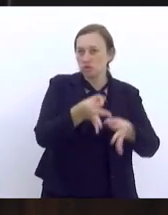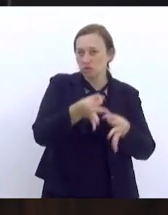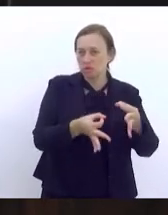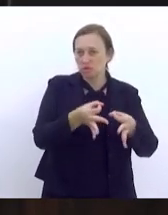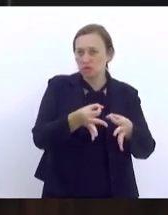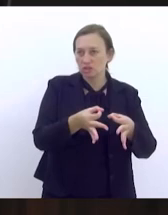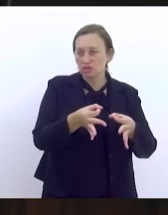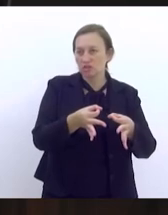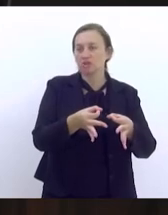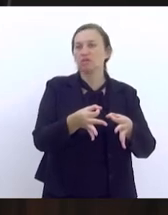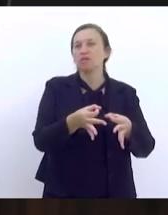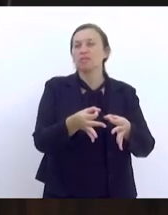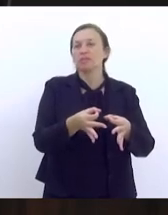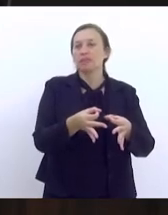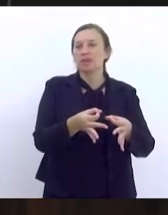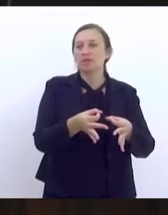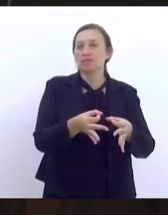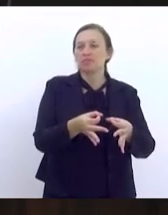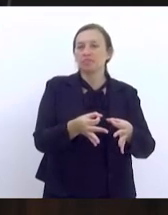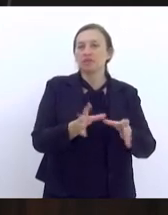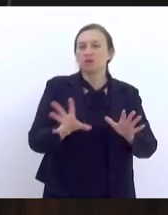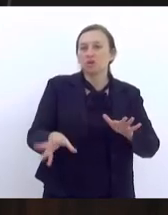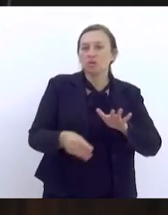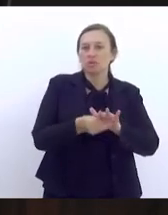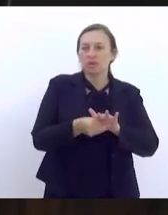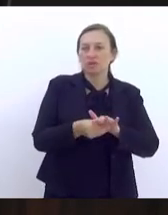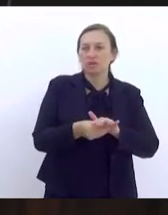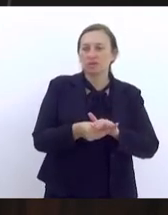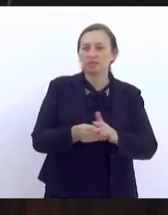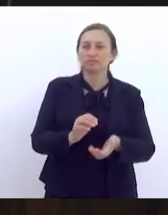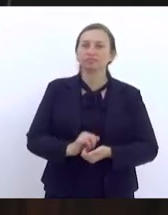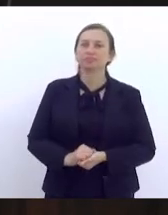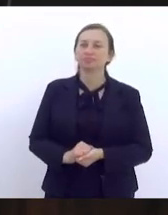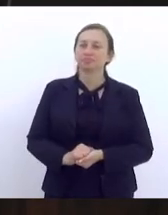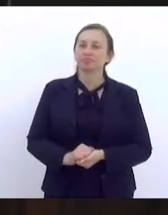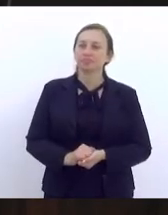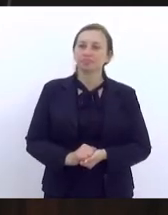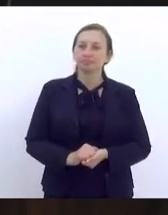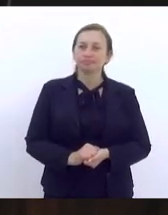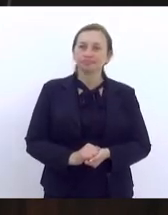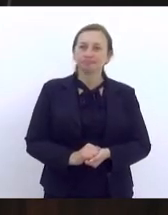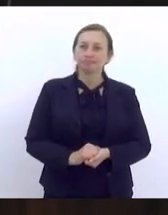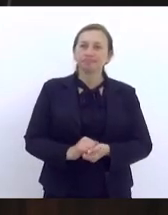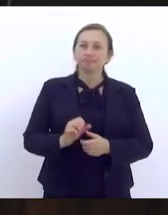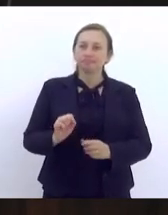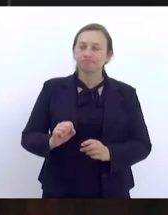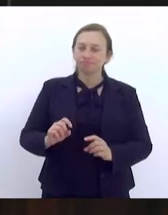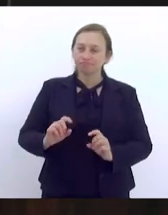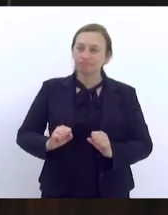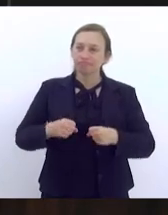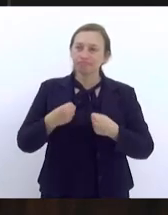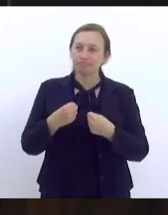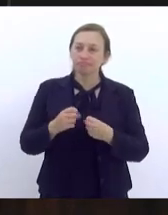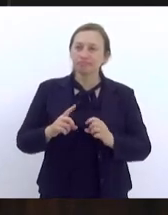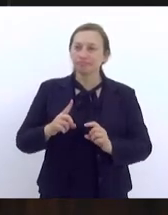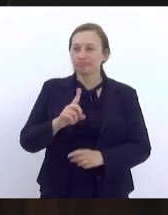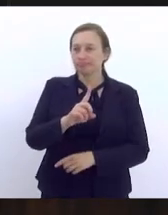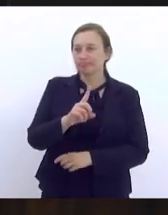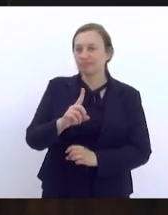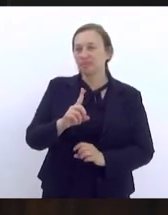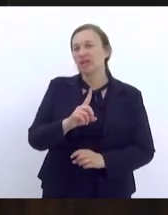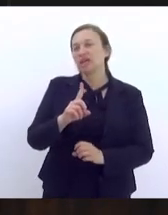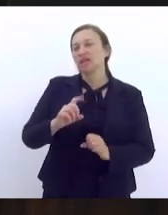pela juridicidade com emenda com emendas e de Defesa Civil favorável